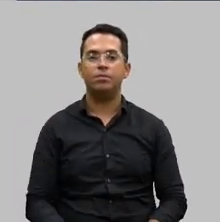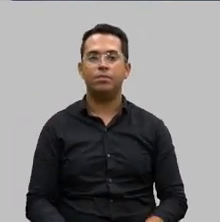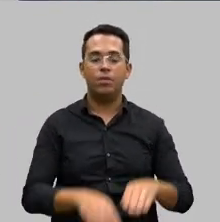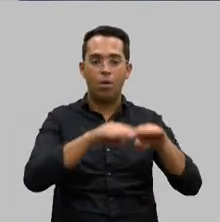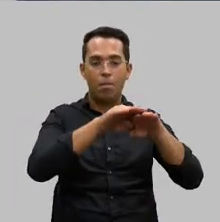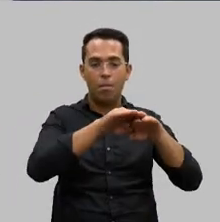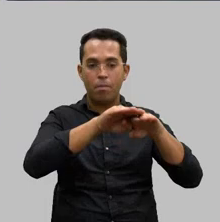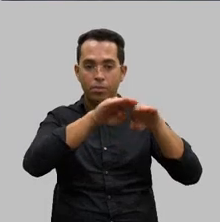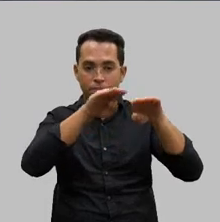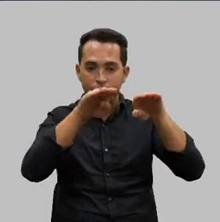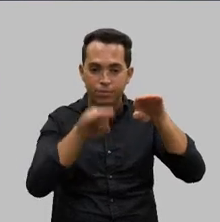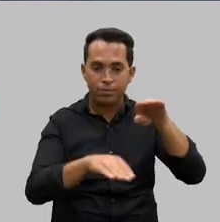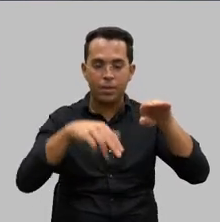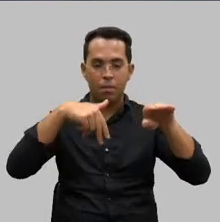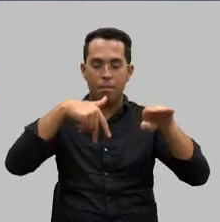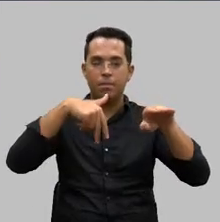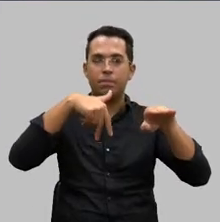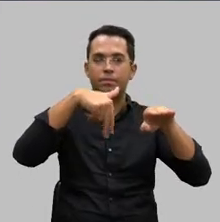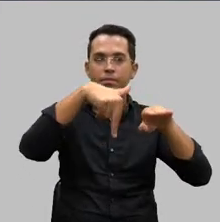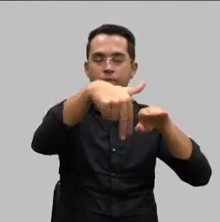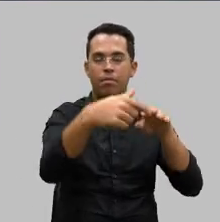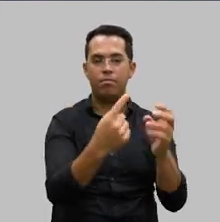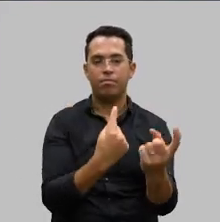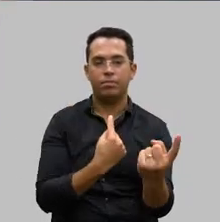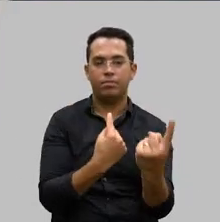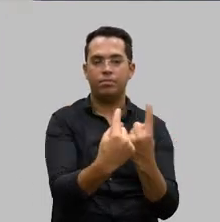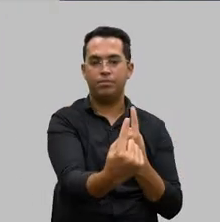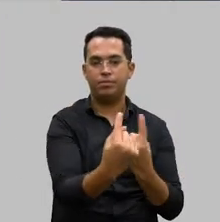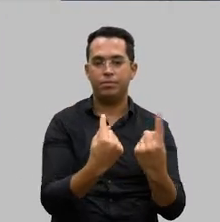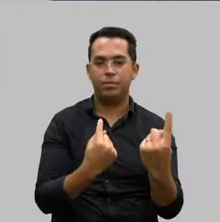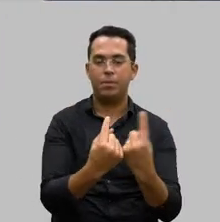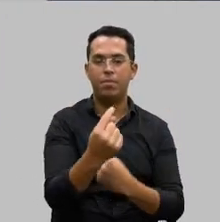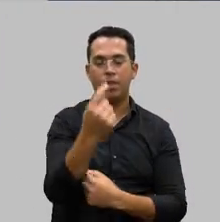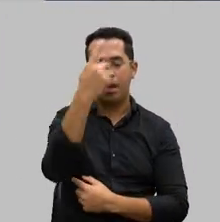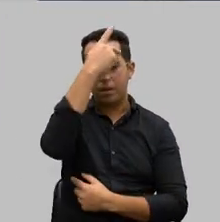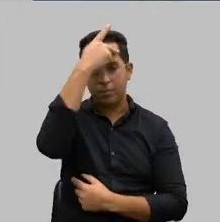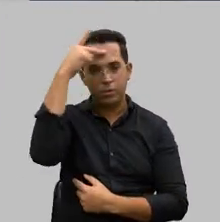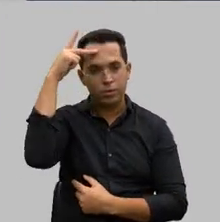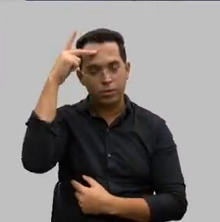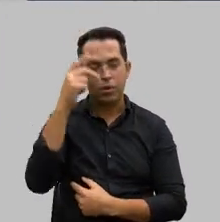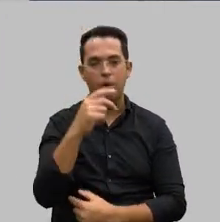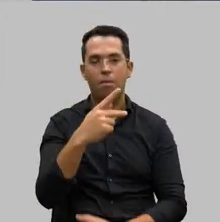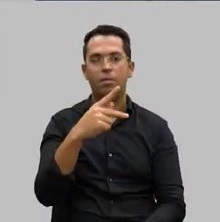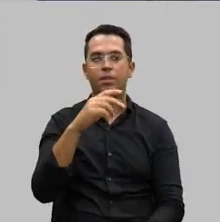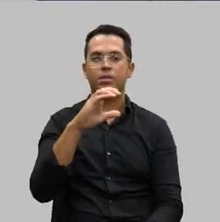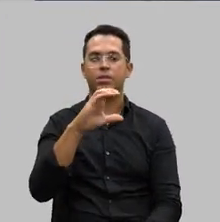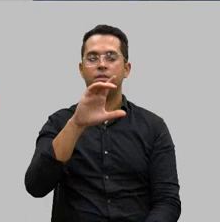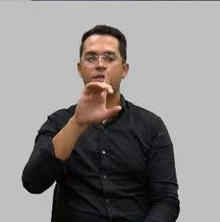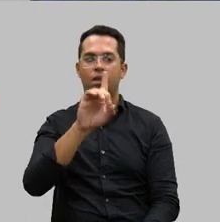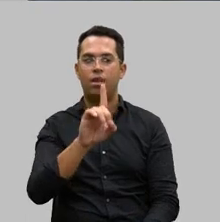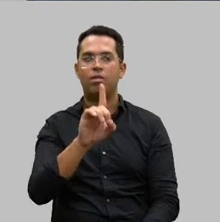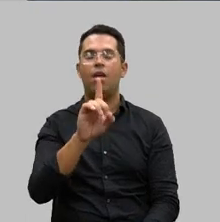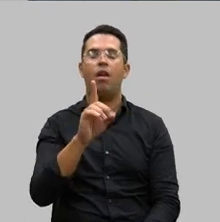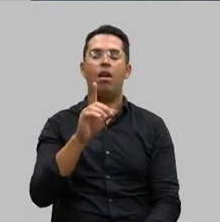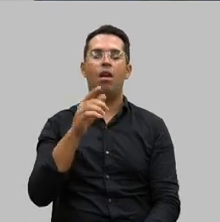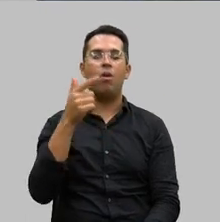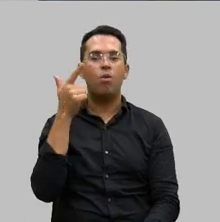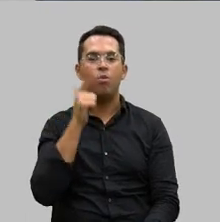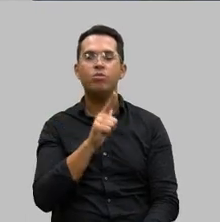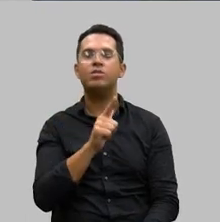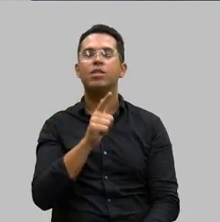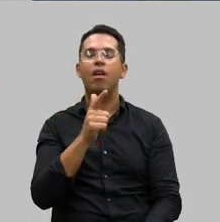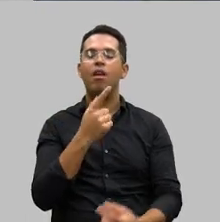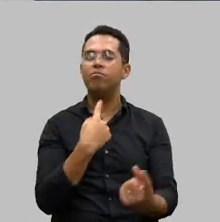dar acessibilidade às pessoas principalmente cadeirantes né para poder se locomover com maior segurança o